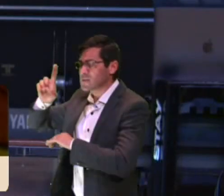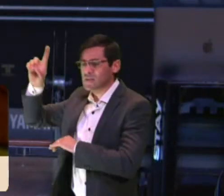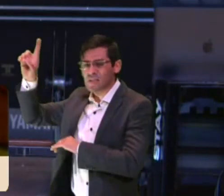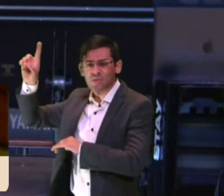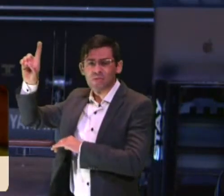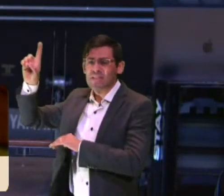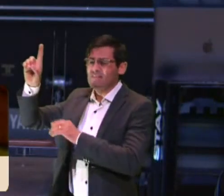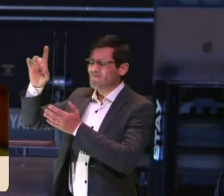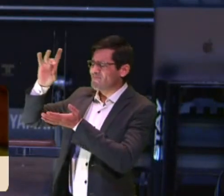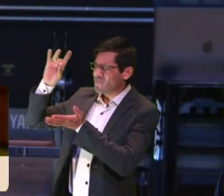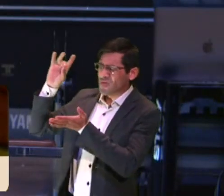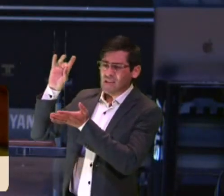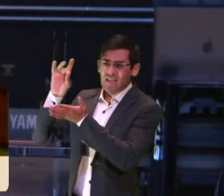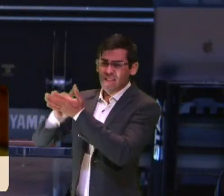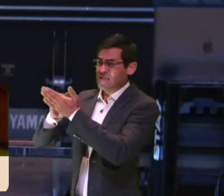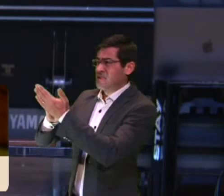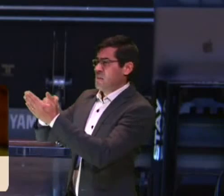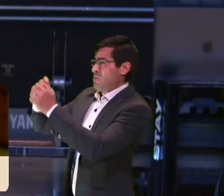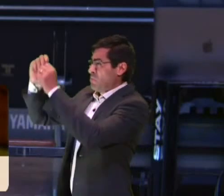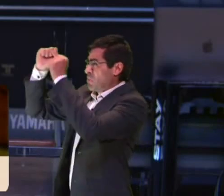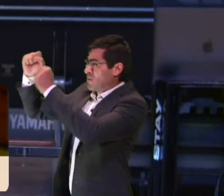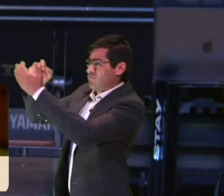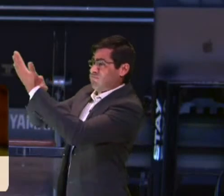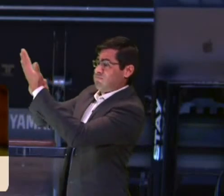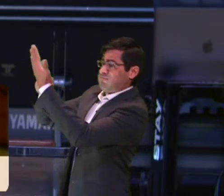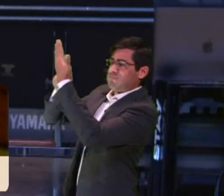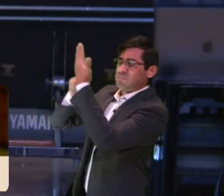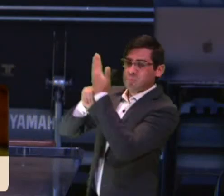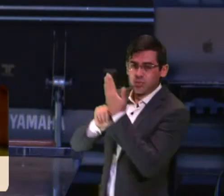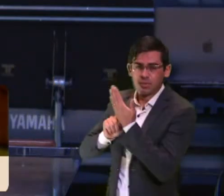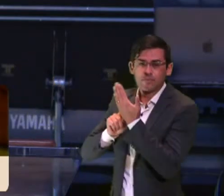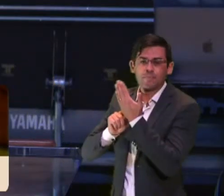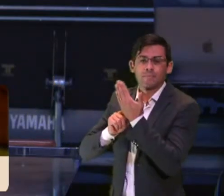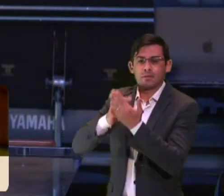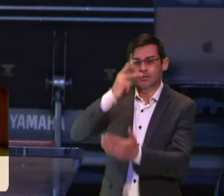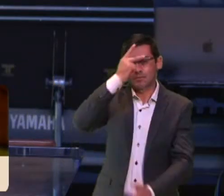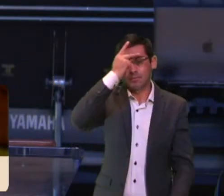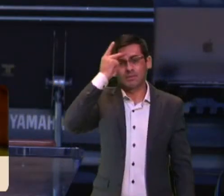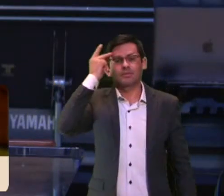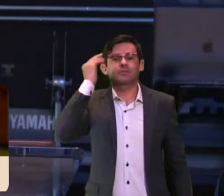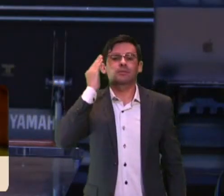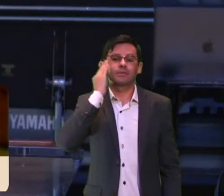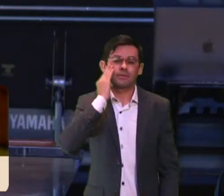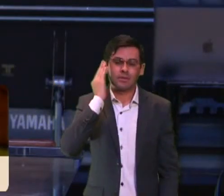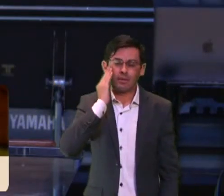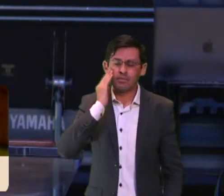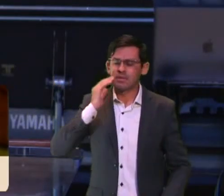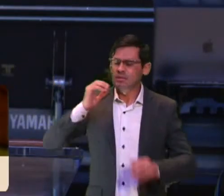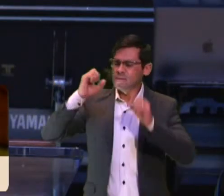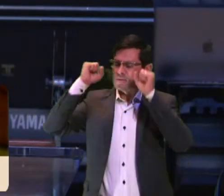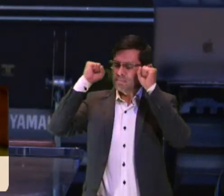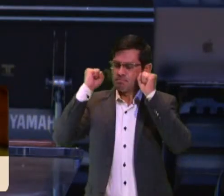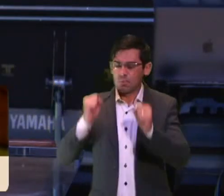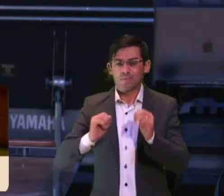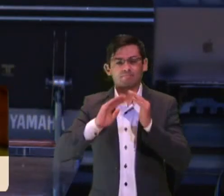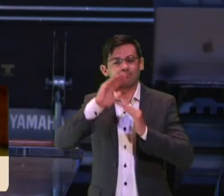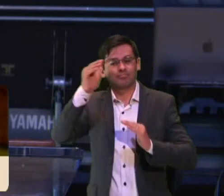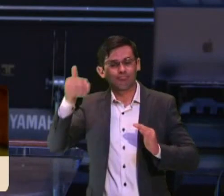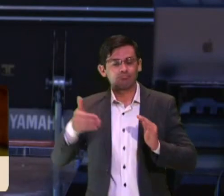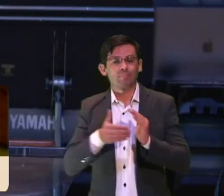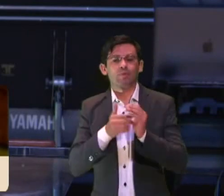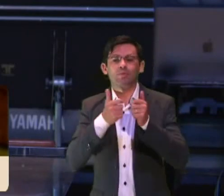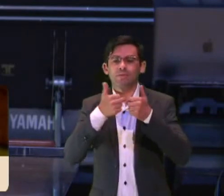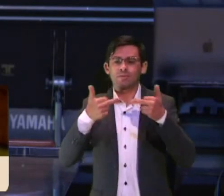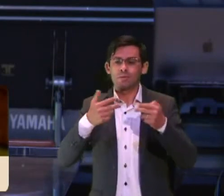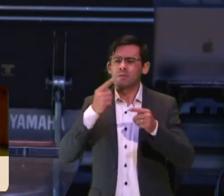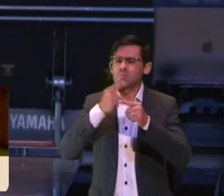Deus simplesmente é revelada, eles sabem, Ele pode todas as coisas,